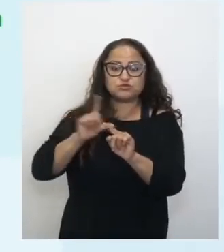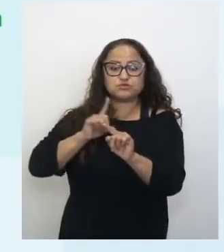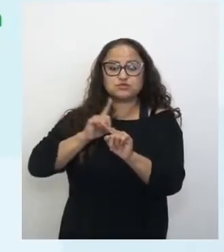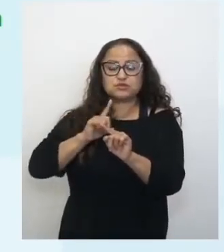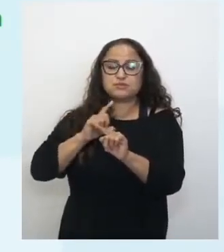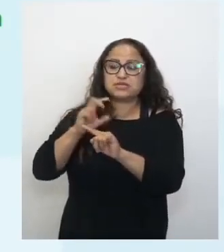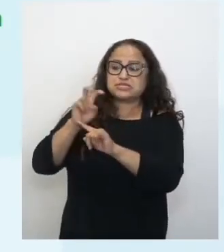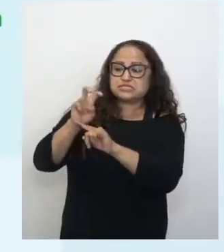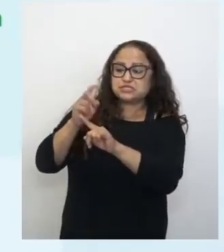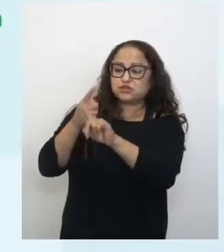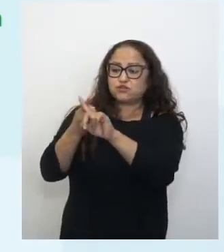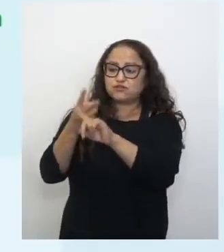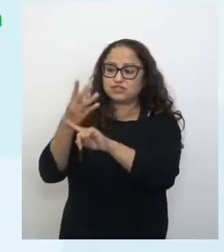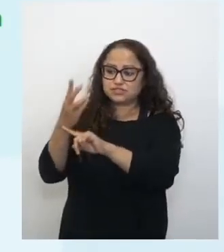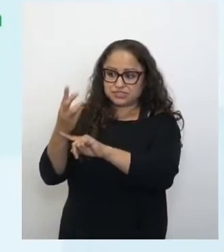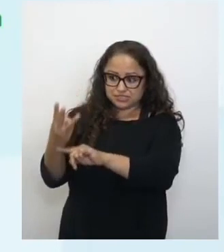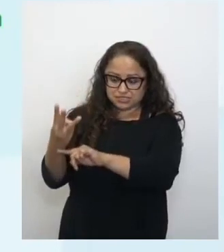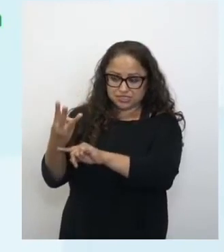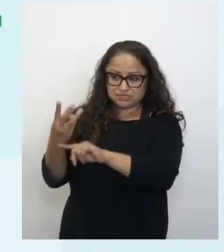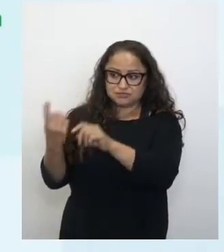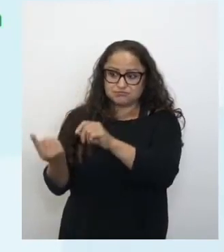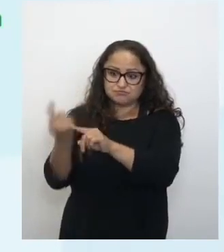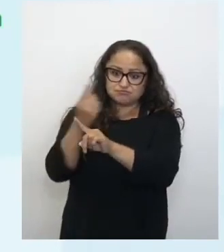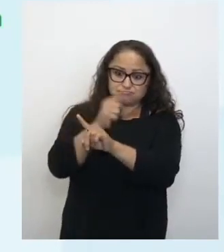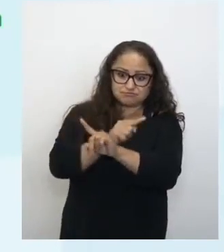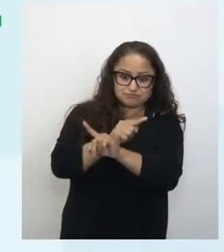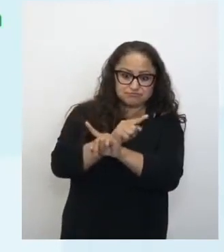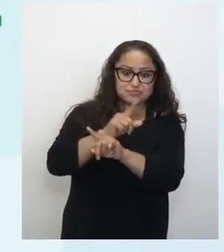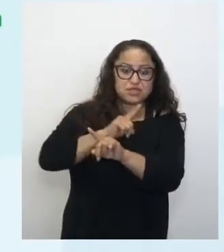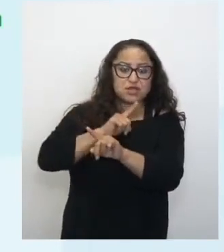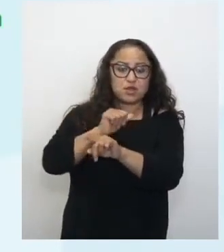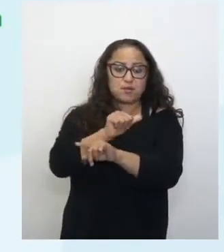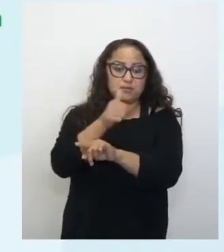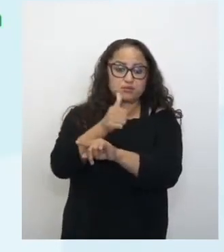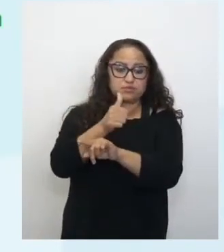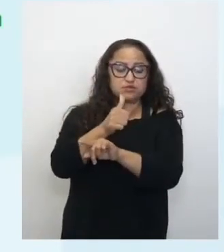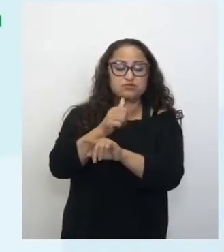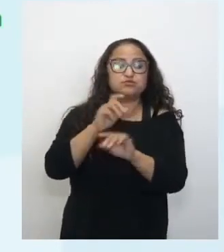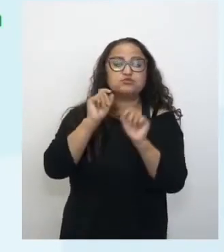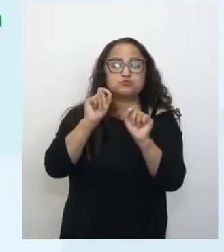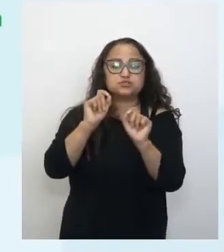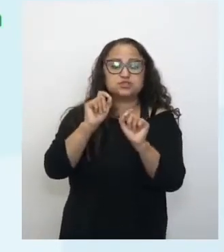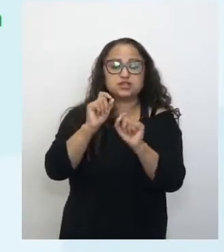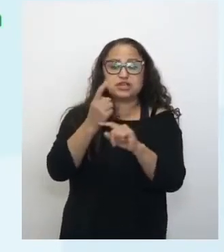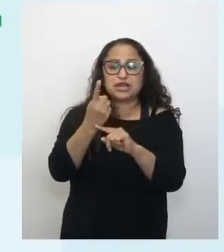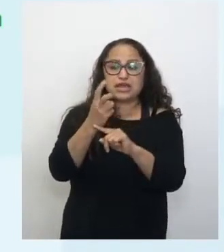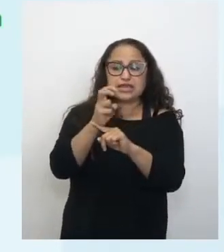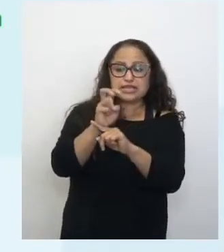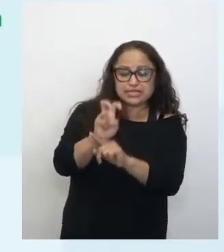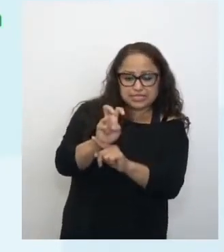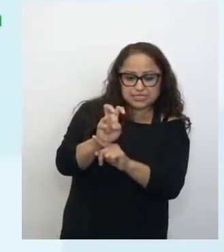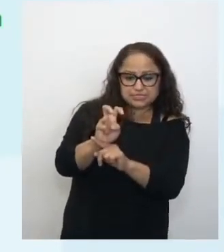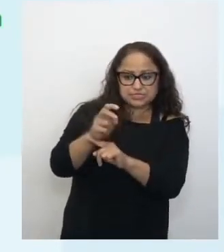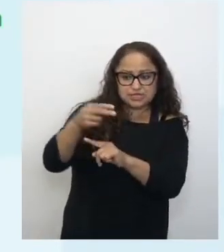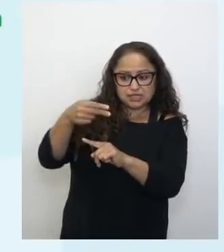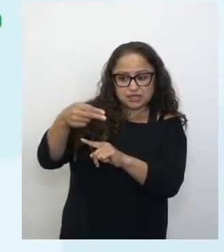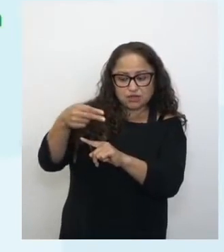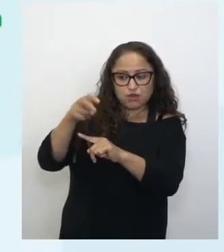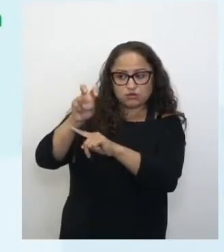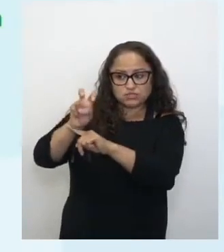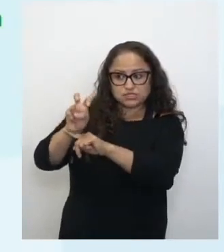os cinco vezes três e mandar para o primeiro então nós ficamos com 15 é igual